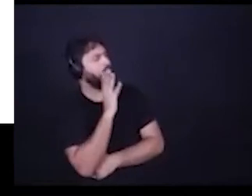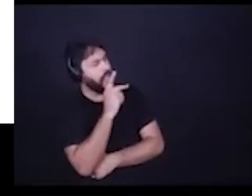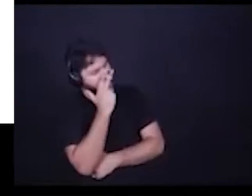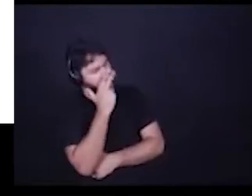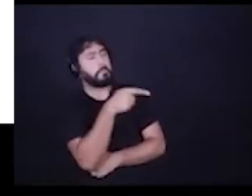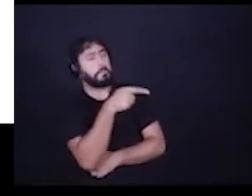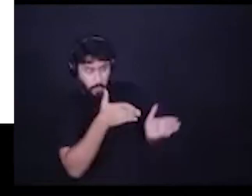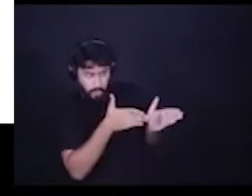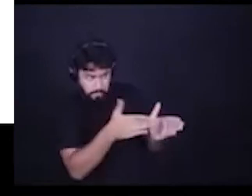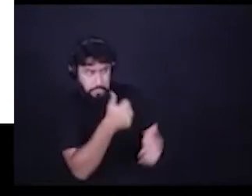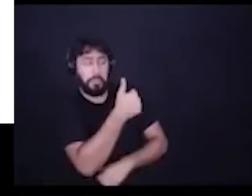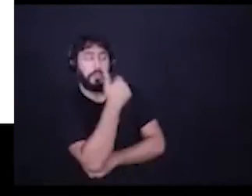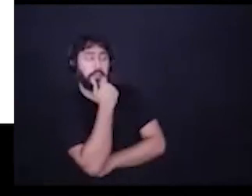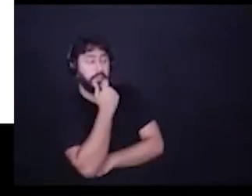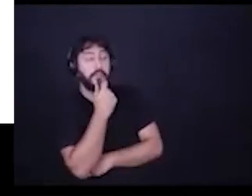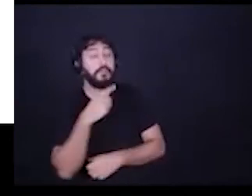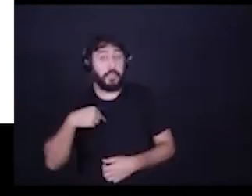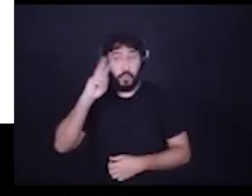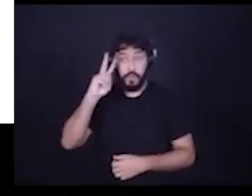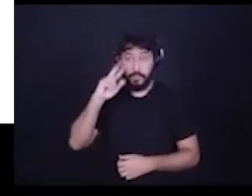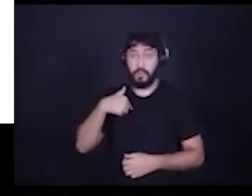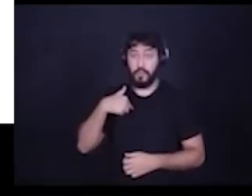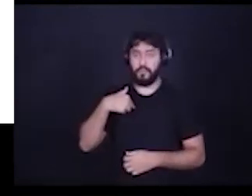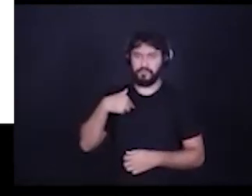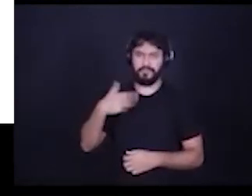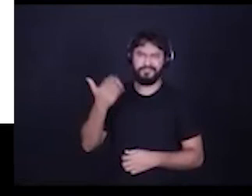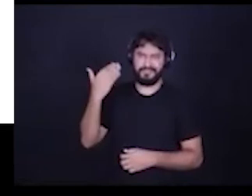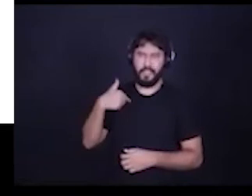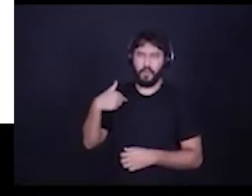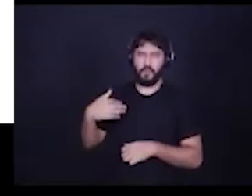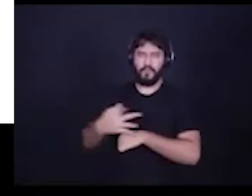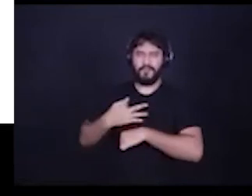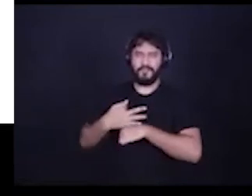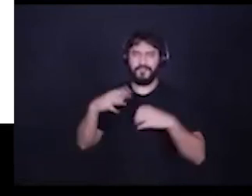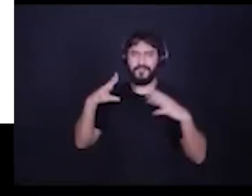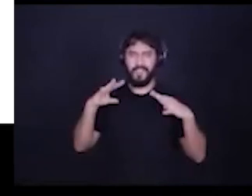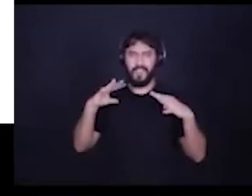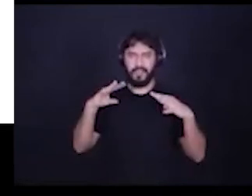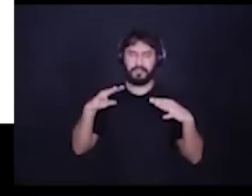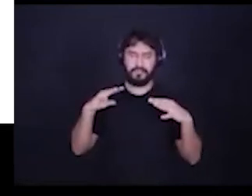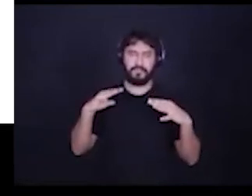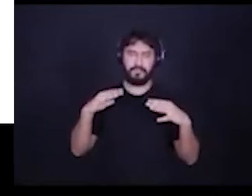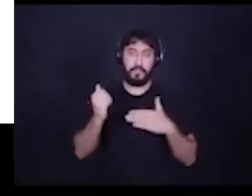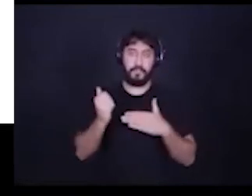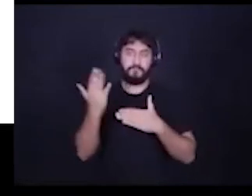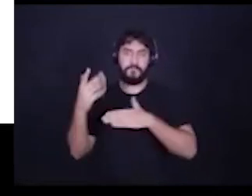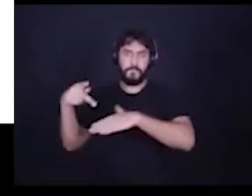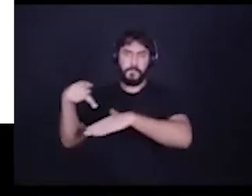que eu tinha tirado férias, eu estava fora do Brasil na